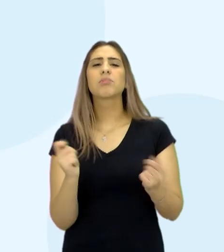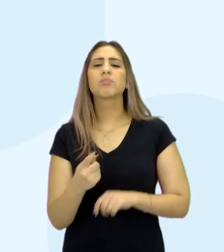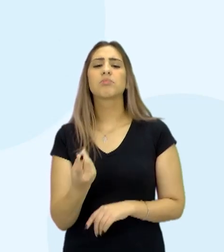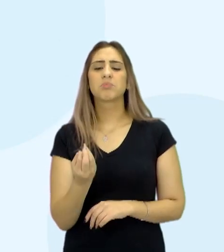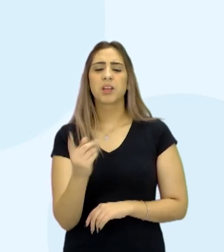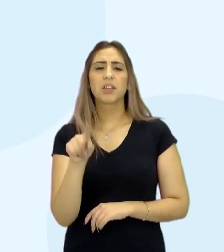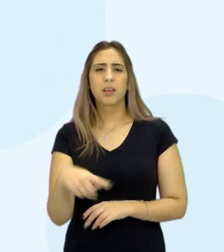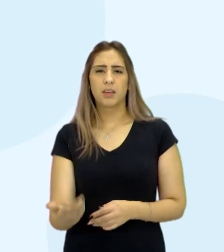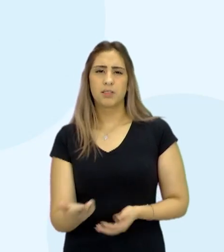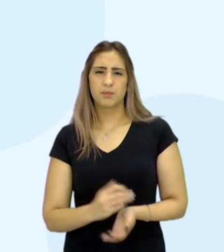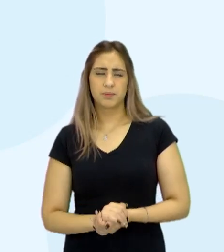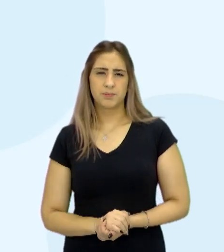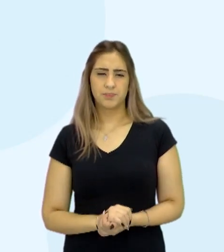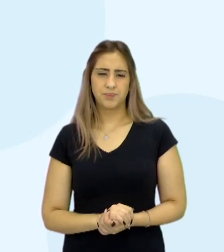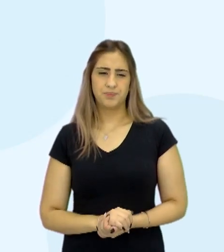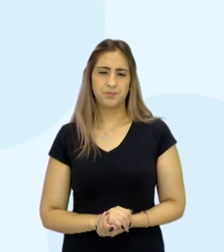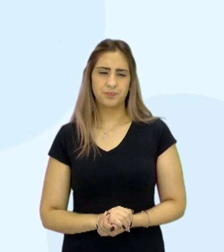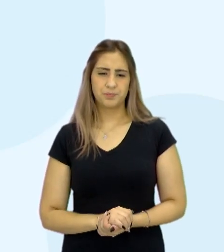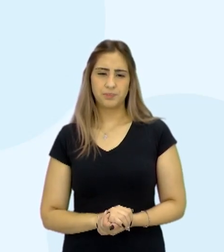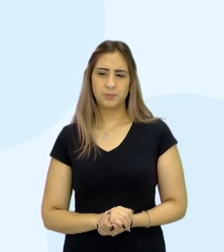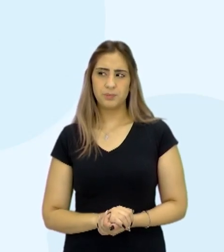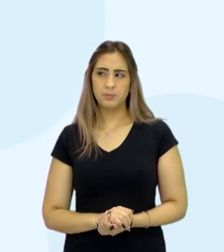serve, Letícia, uma razão?